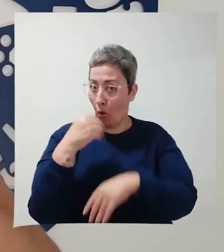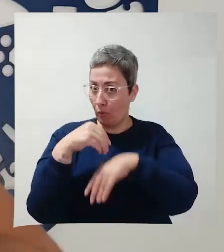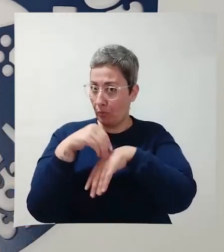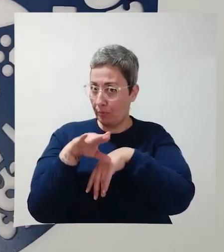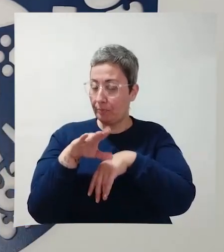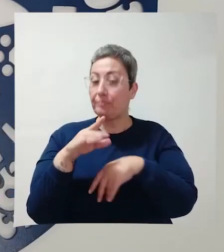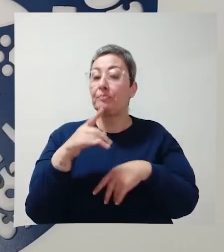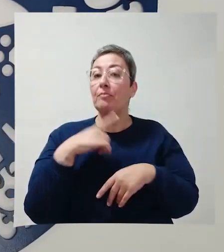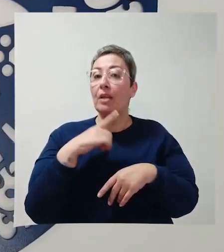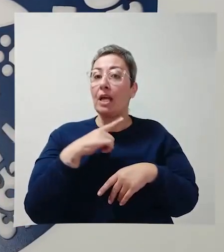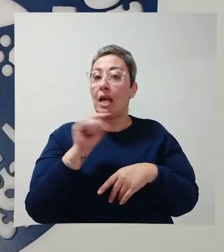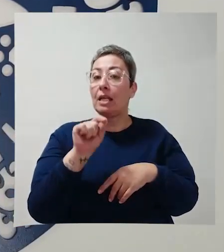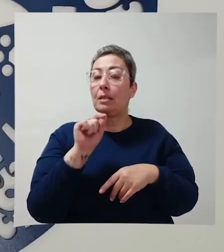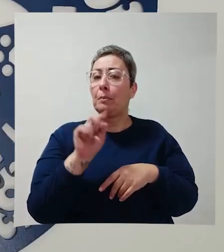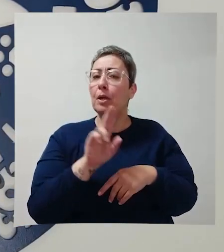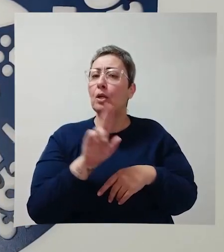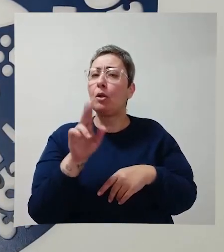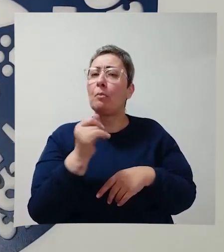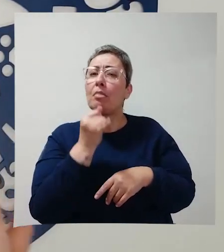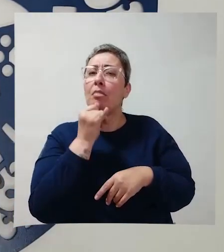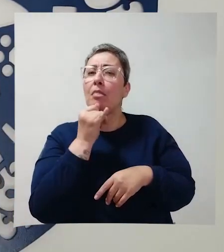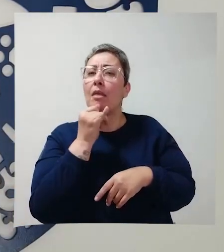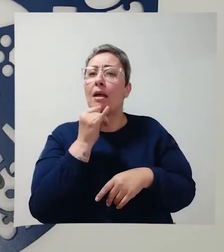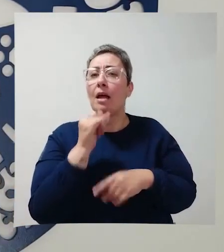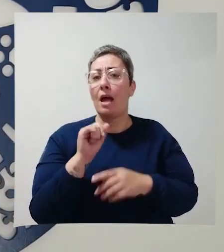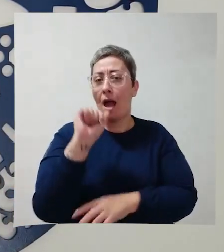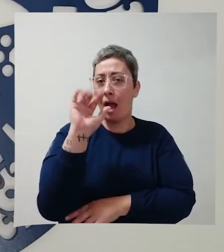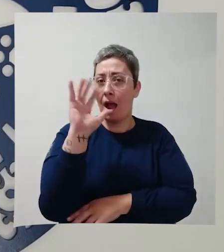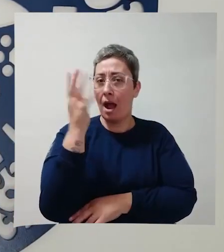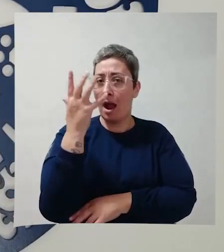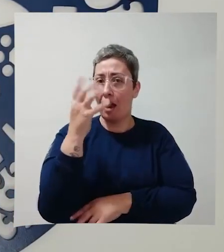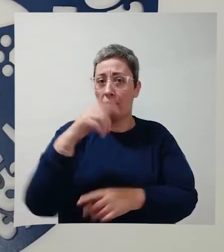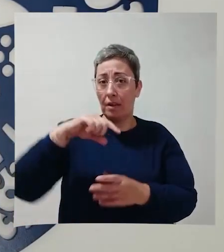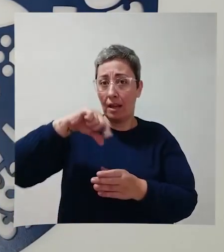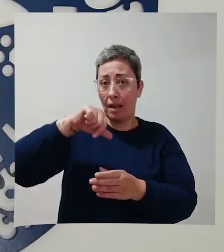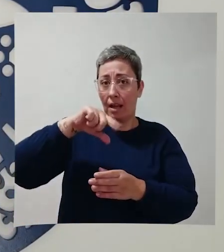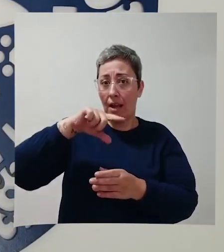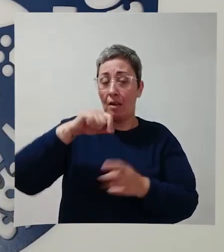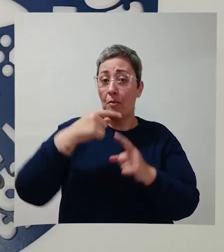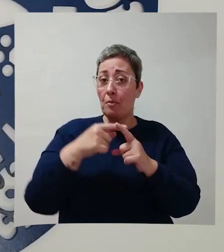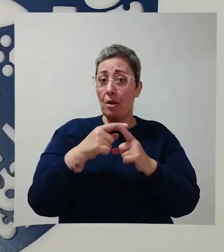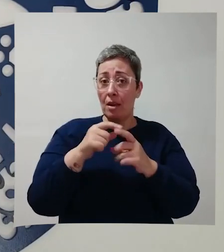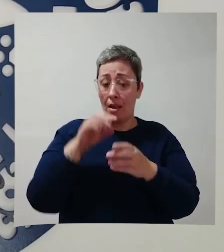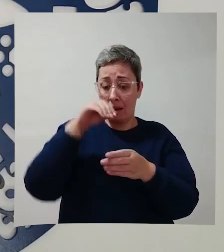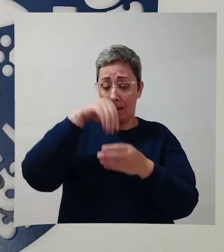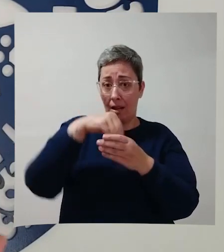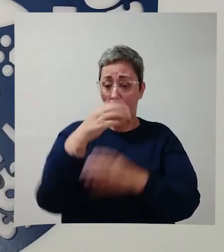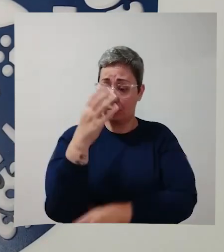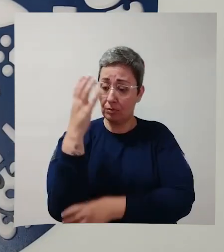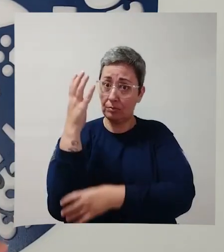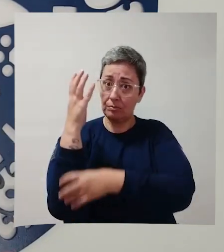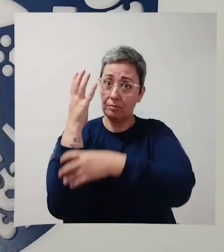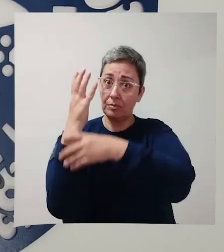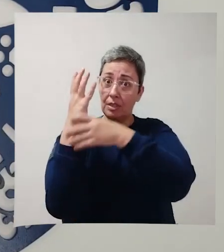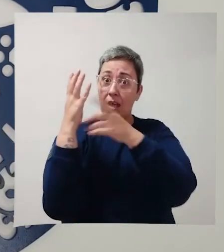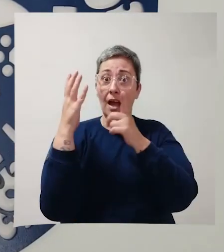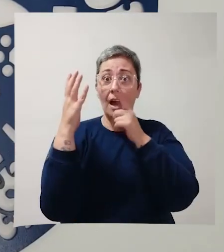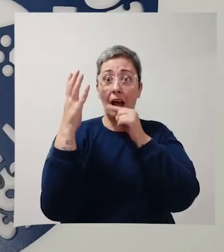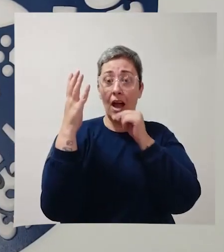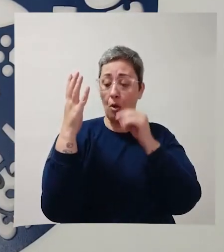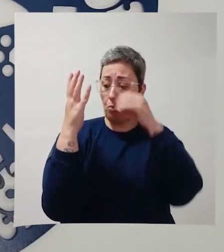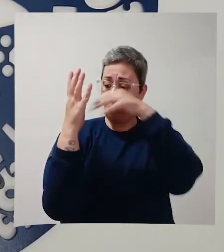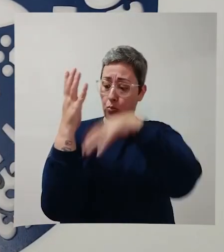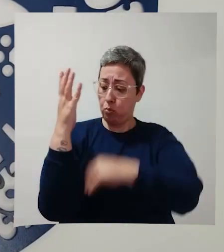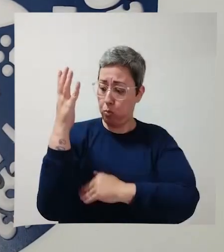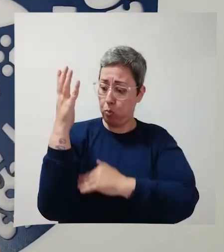Vou dar uma dica. Ela também é chamada de árvore garrafa, porque em seu tronco ela consegue armazenar